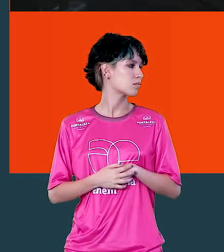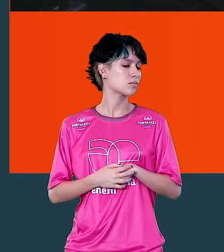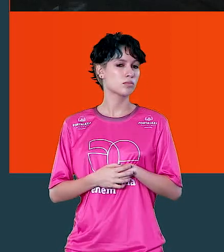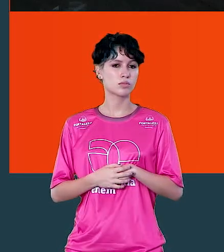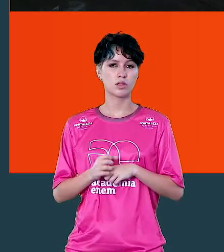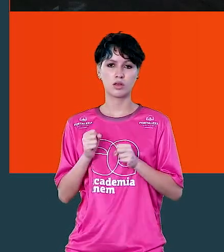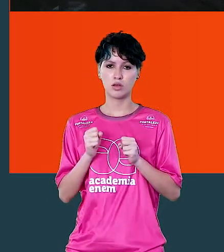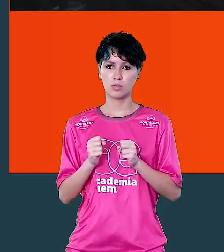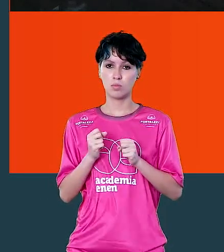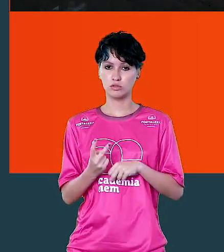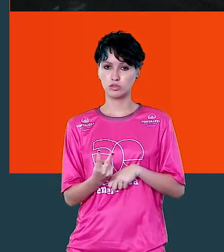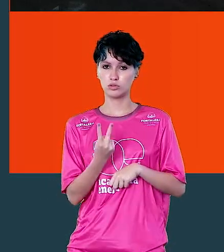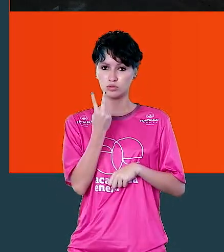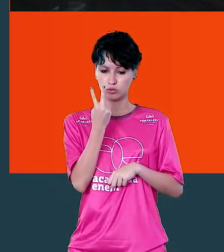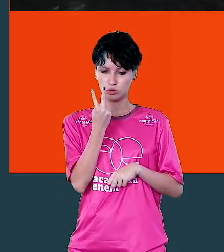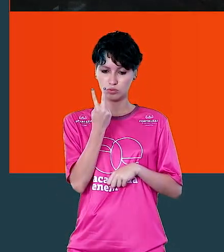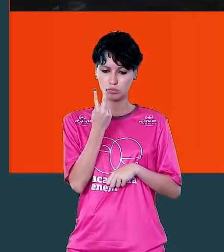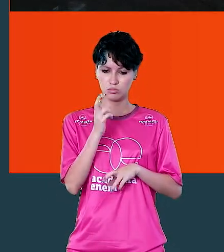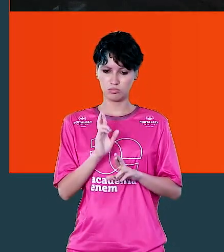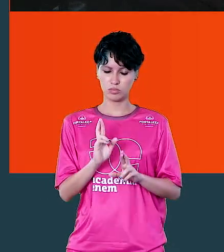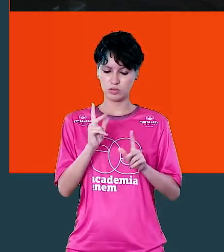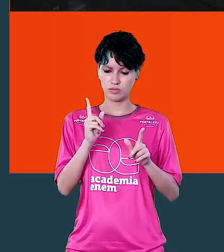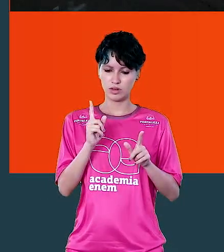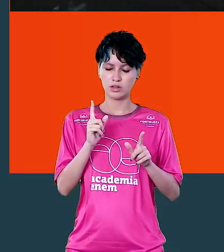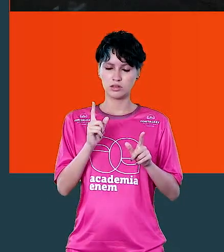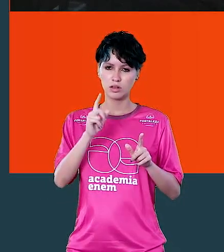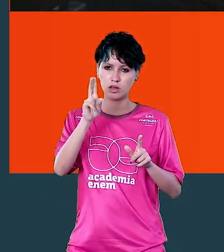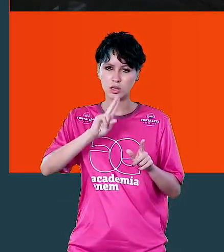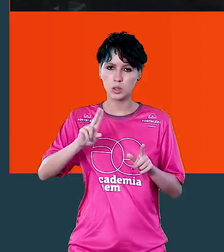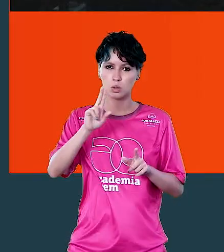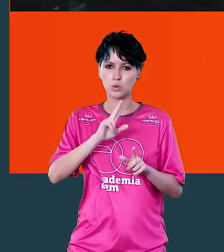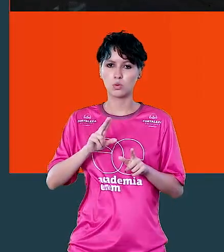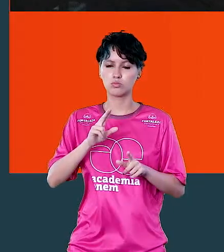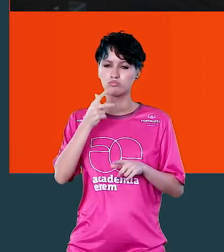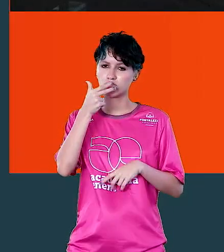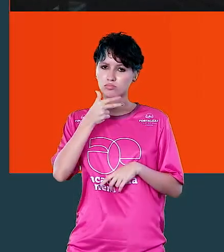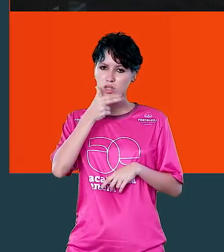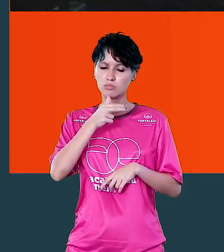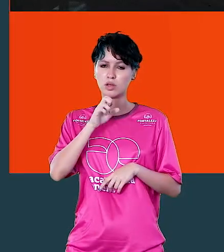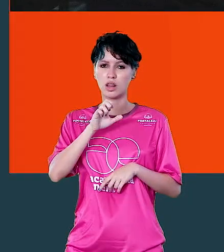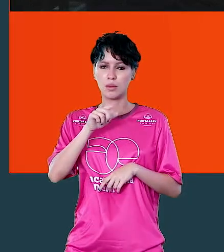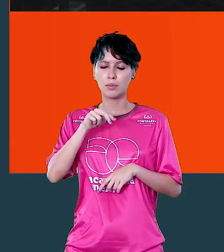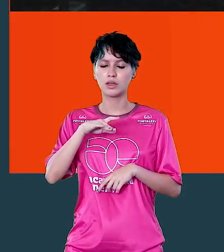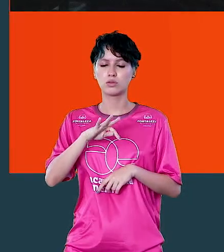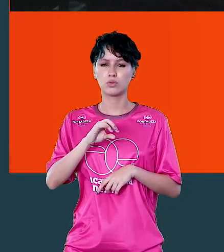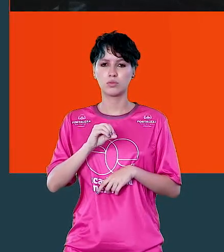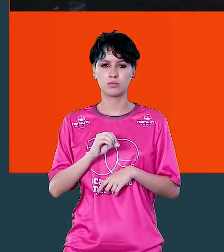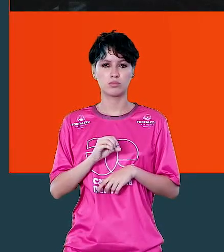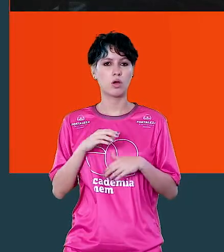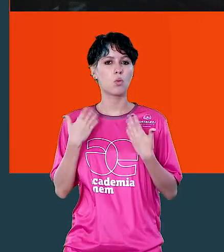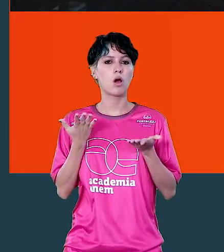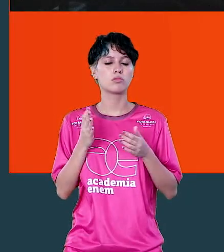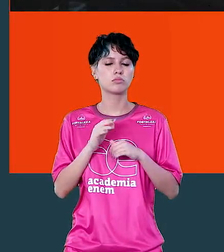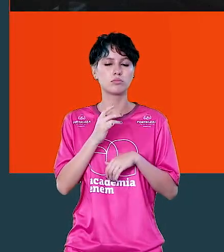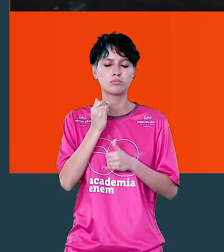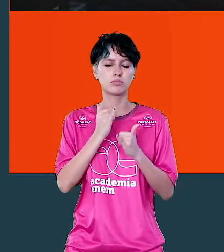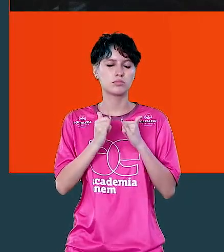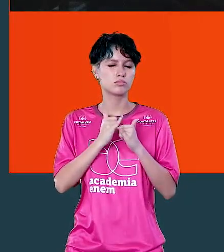simples diferentes formadas pelo mesmo elemento químico. Qual é a outra substância que é muito parecida com o gás